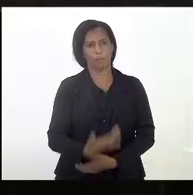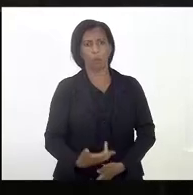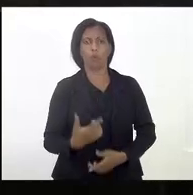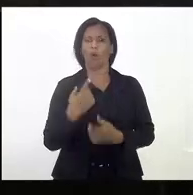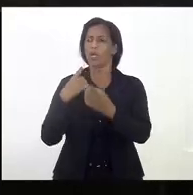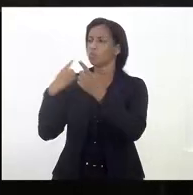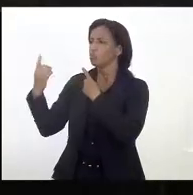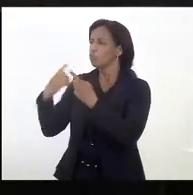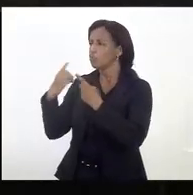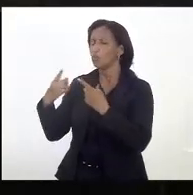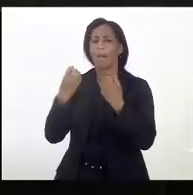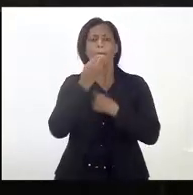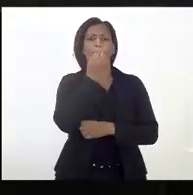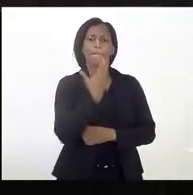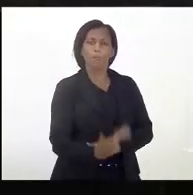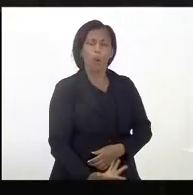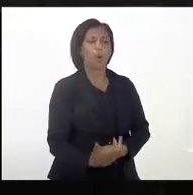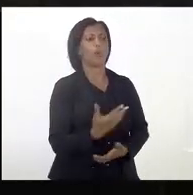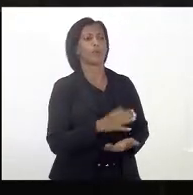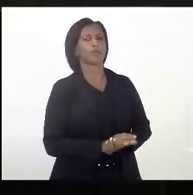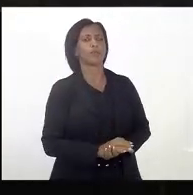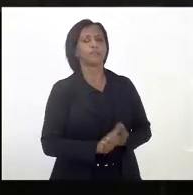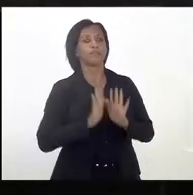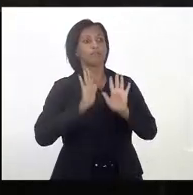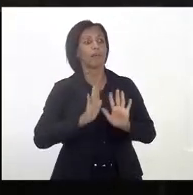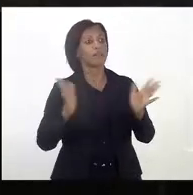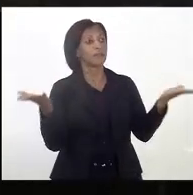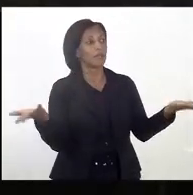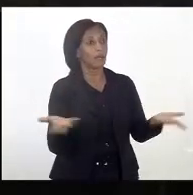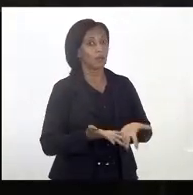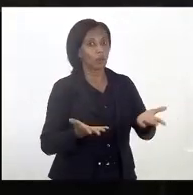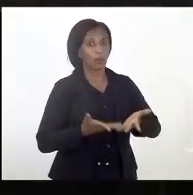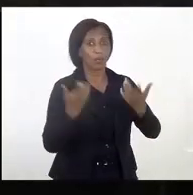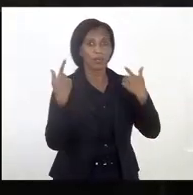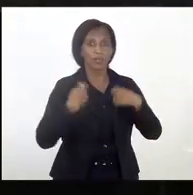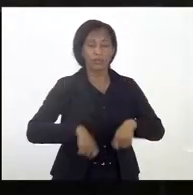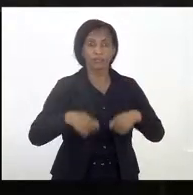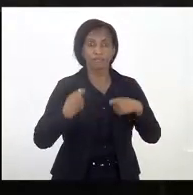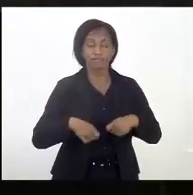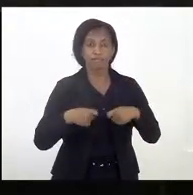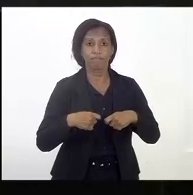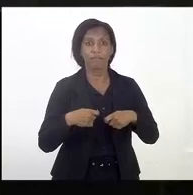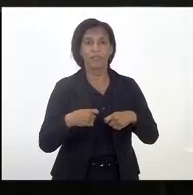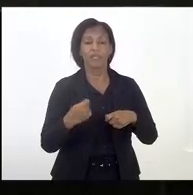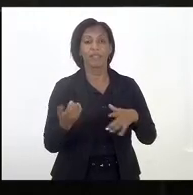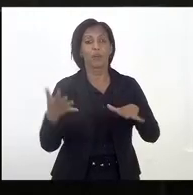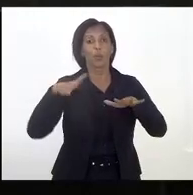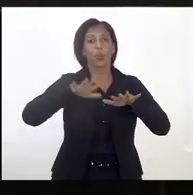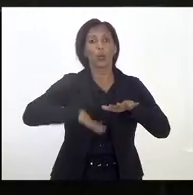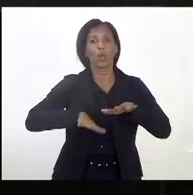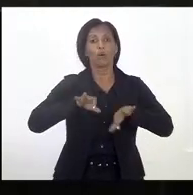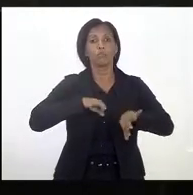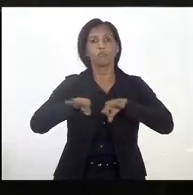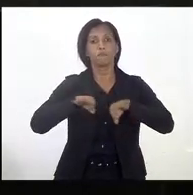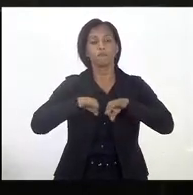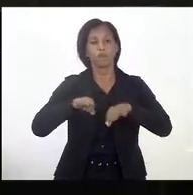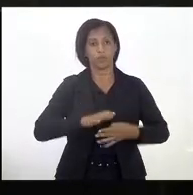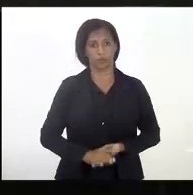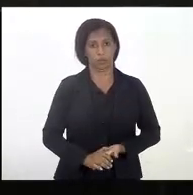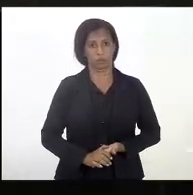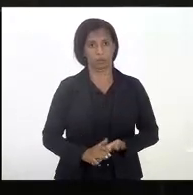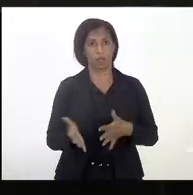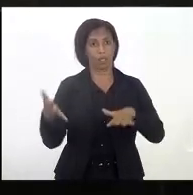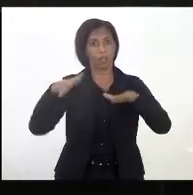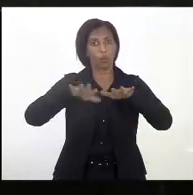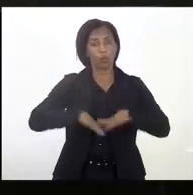diálogo é necessário permanentemente necessário mas agora que a gente precisa é da implementação do plano é da